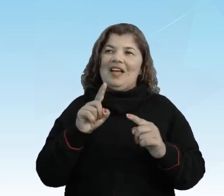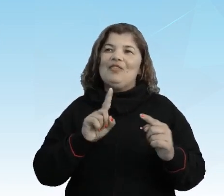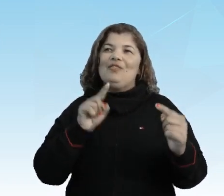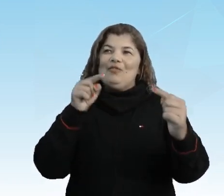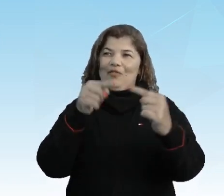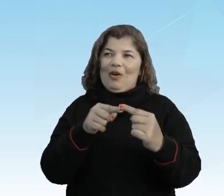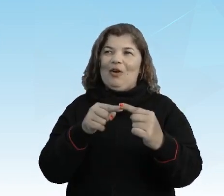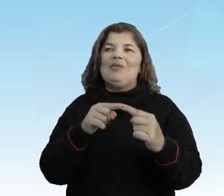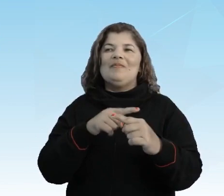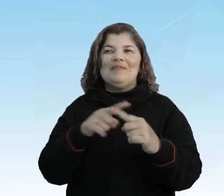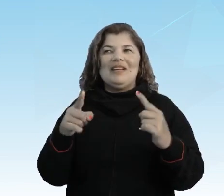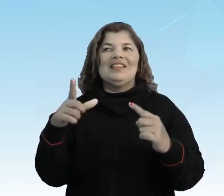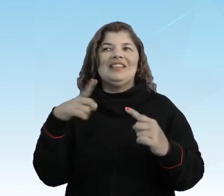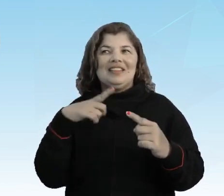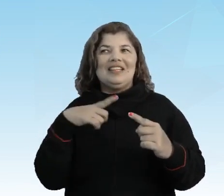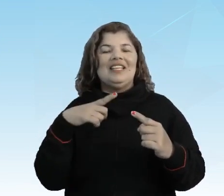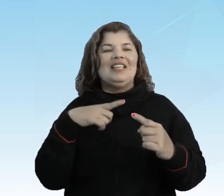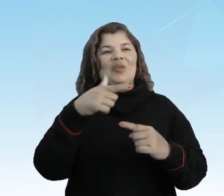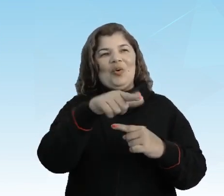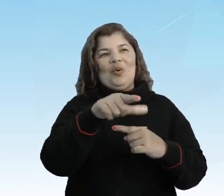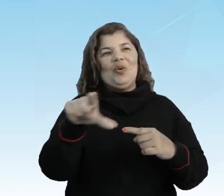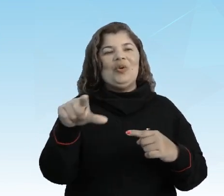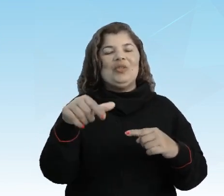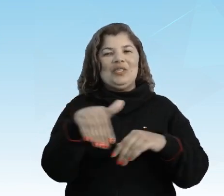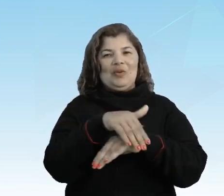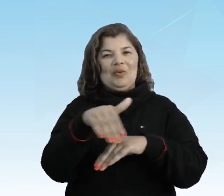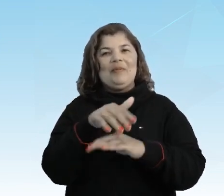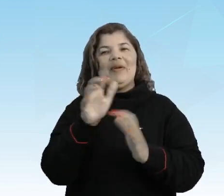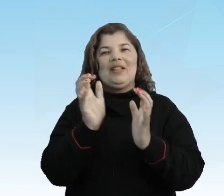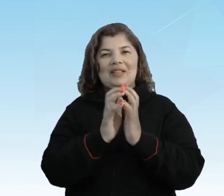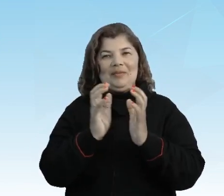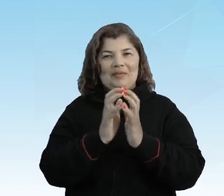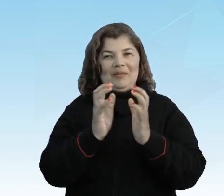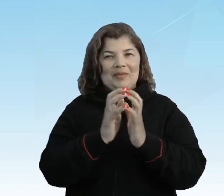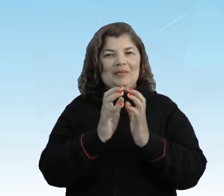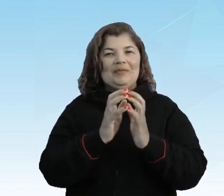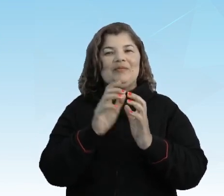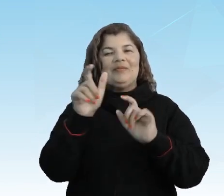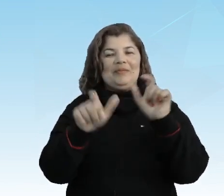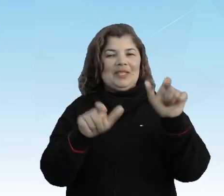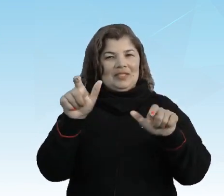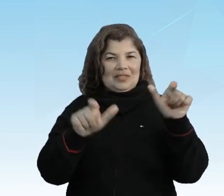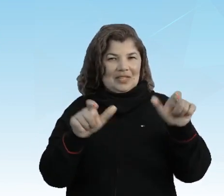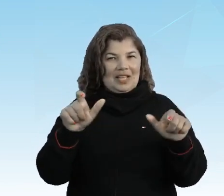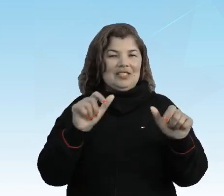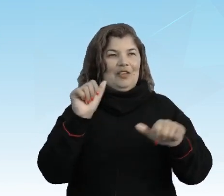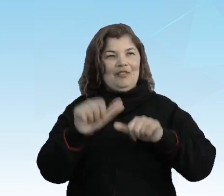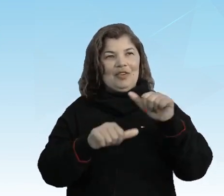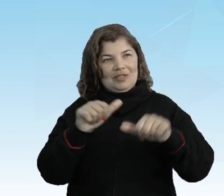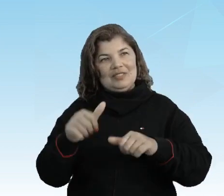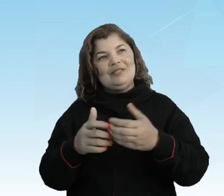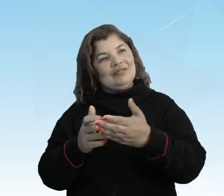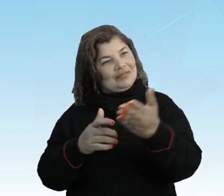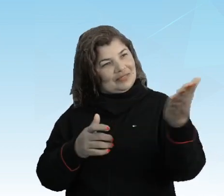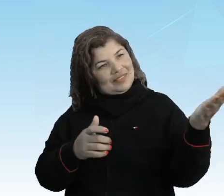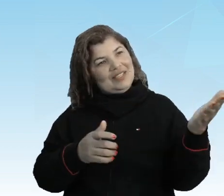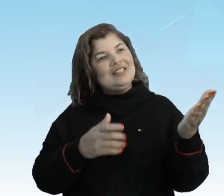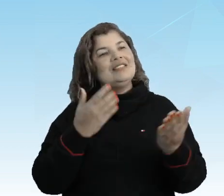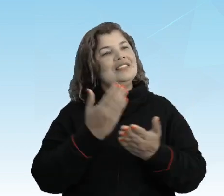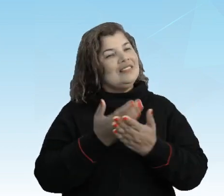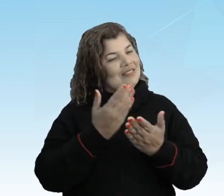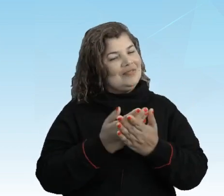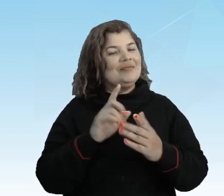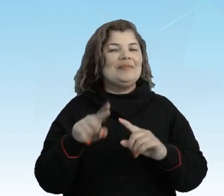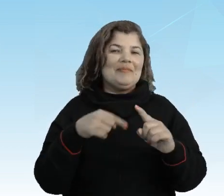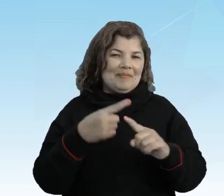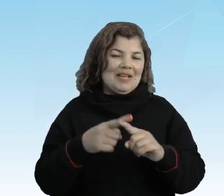Mas deve ter, claro, várias ruas em Pernambuco, nomes de personagens dessa revolução. Que tal você estudar um pouco